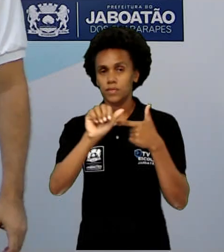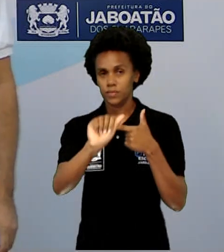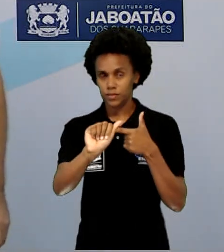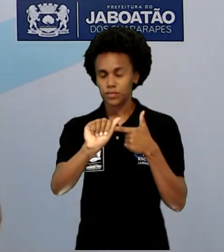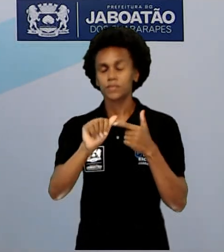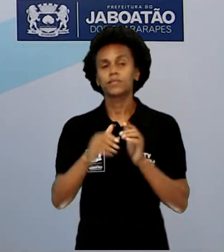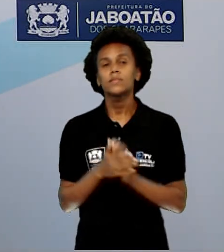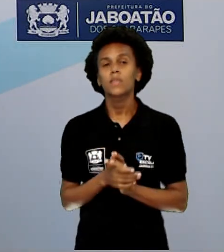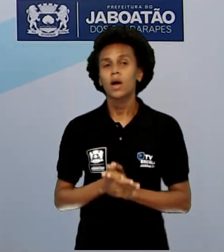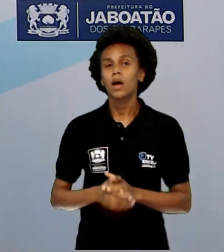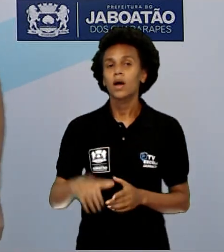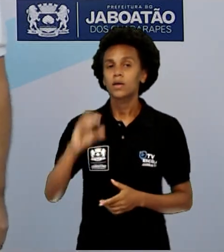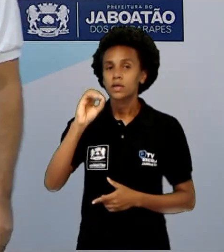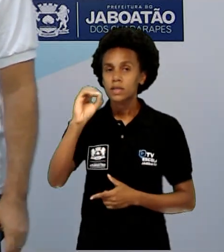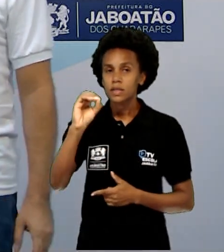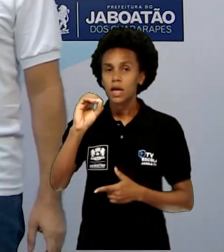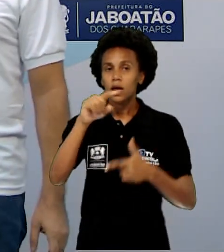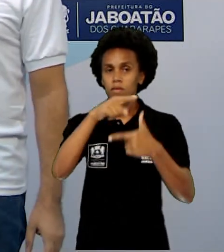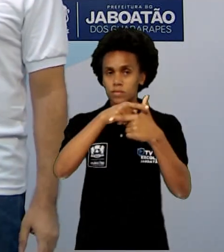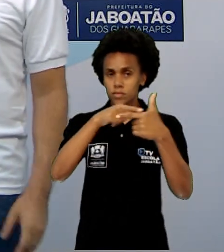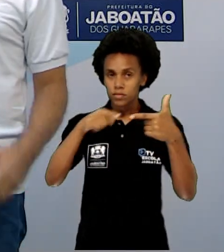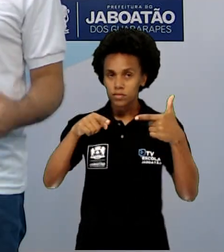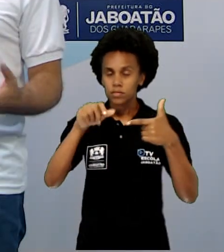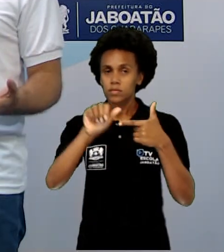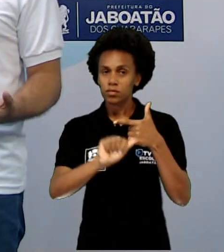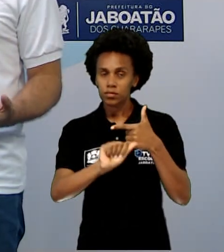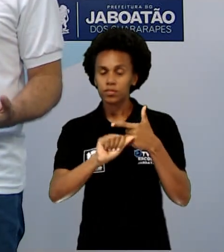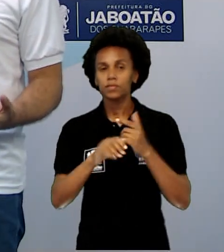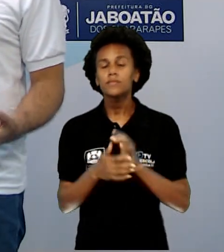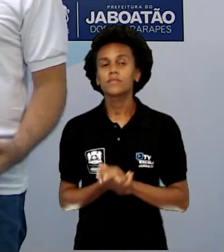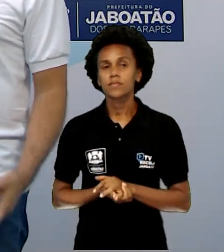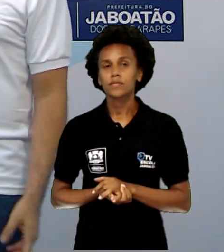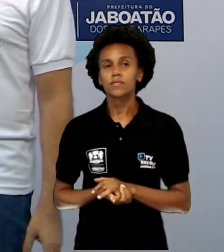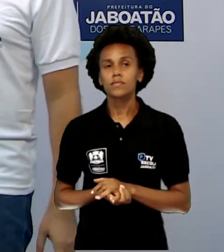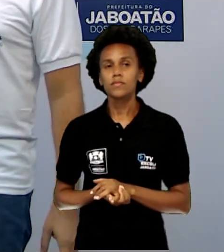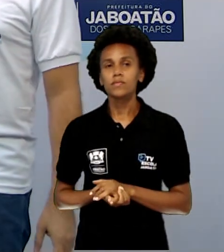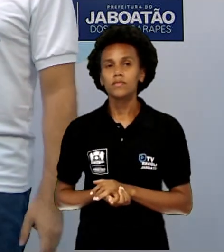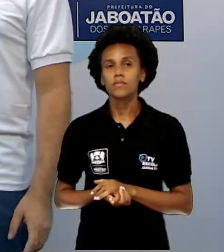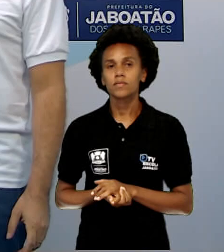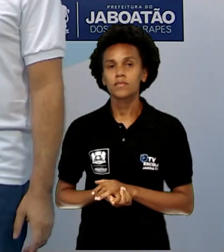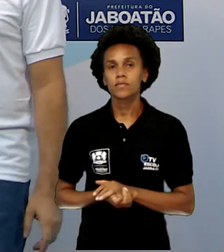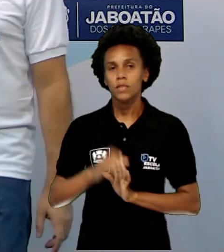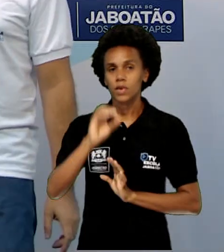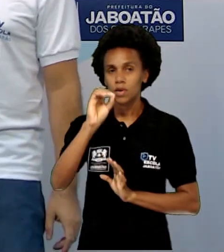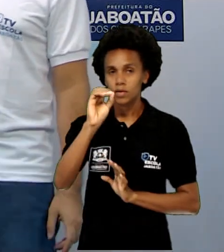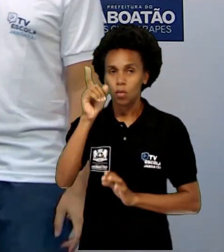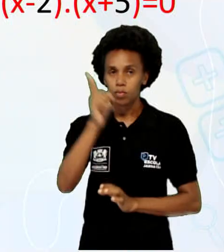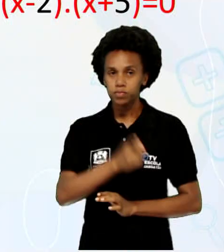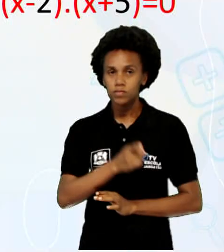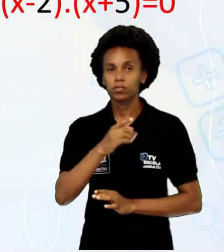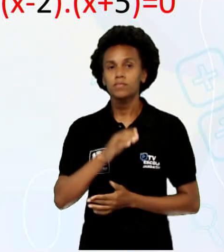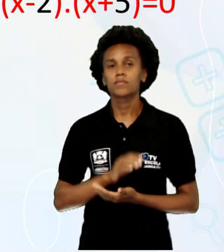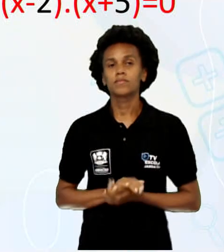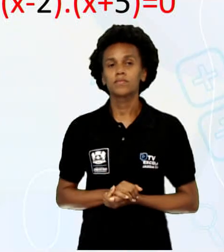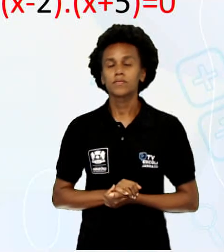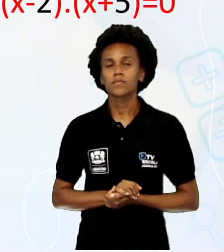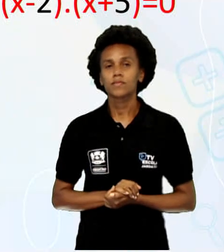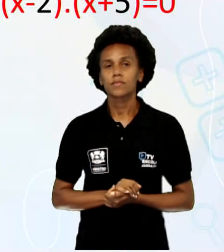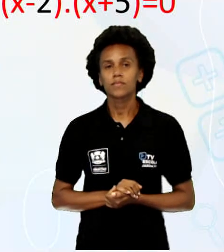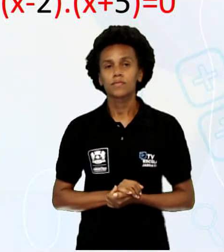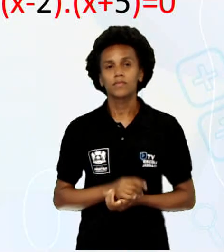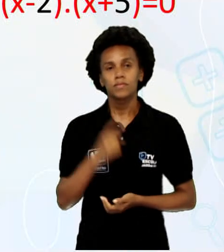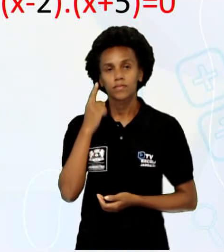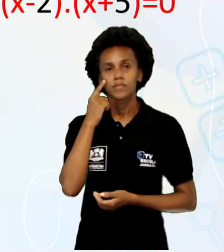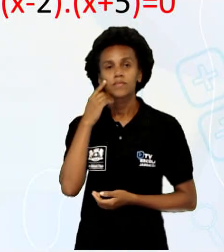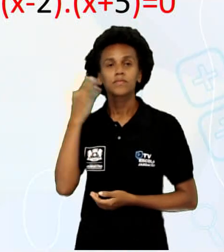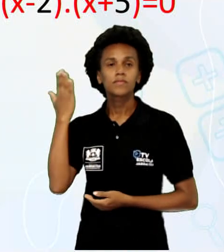Quando eu corto esse A e esse A daqui, o zero sobre A dá zero, né? Vai ficar exatamente isso, ó. X menos 2 vezes x